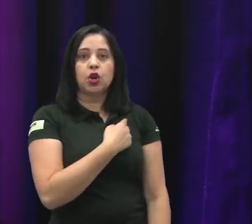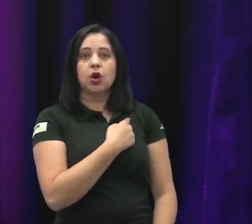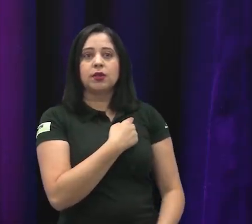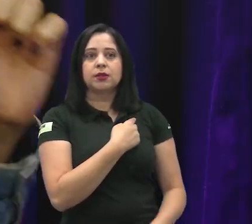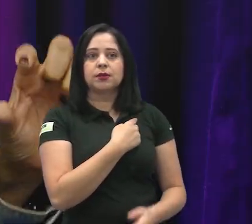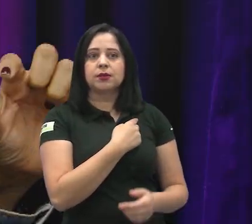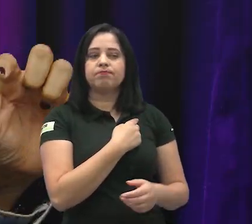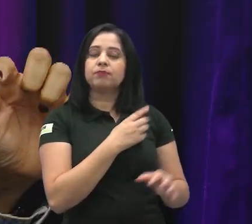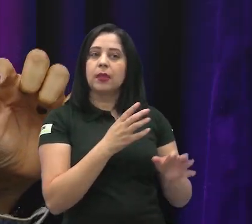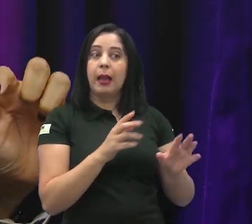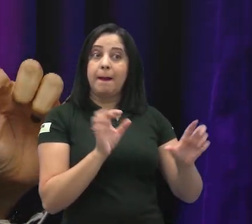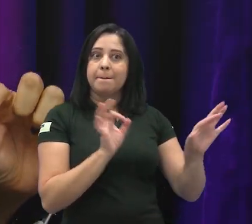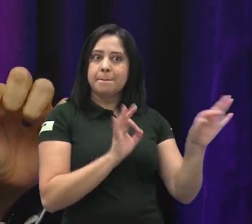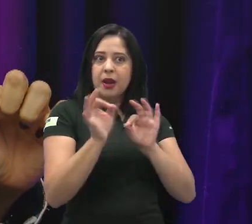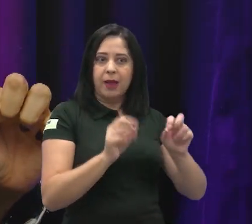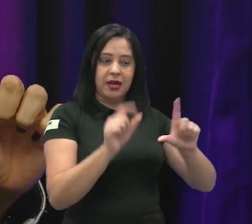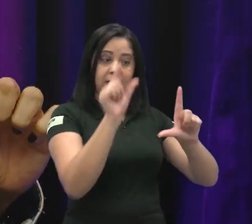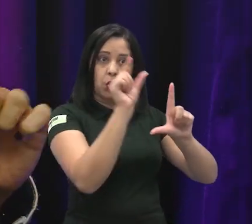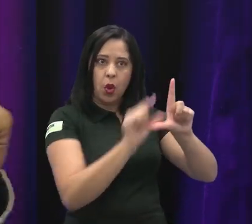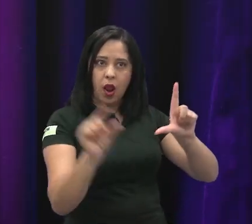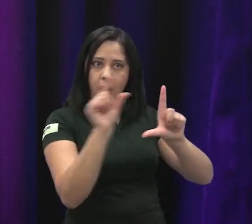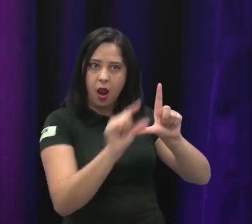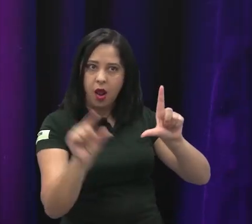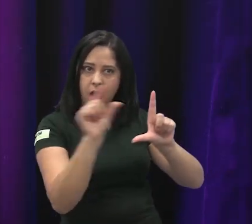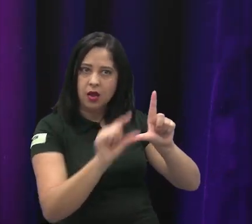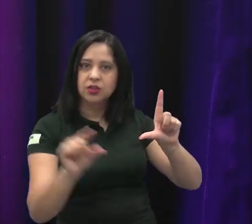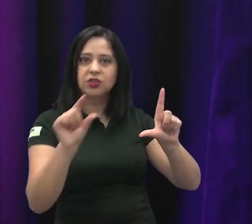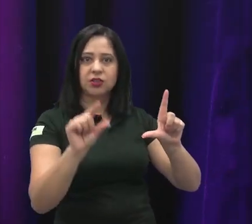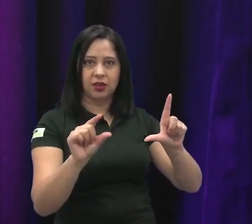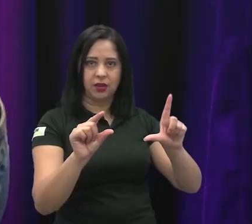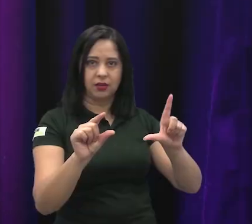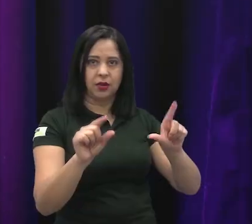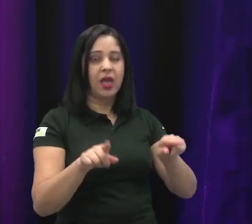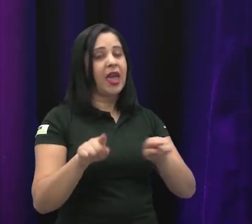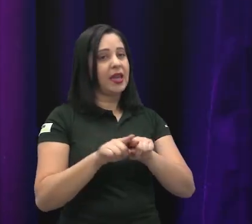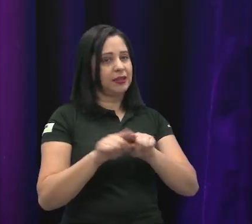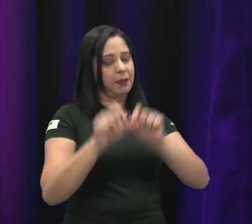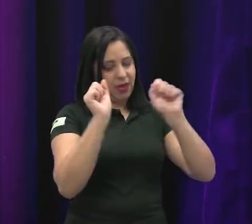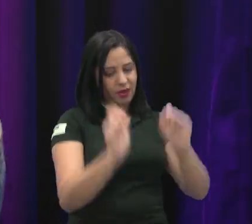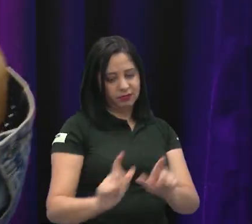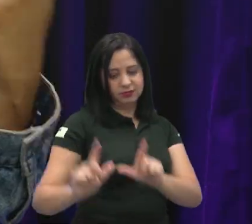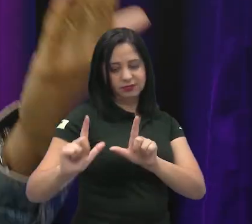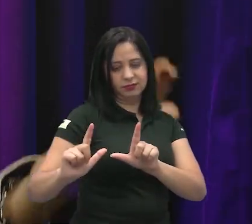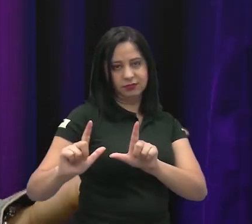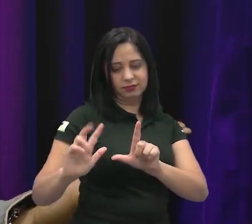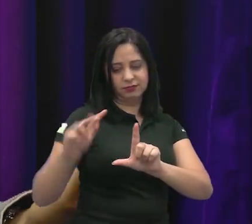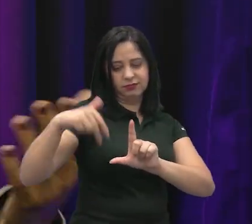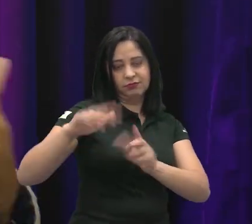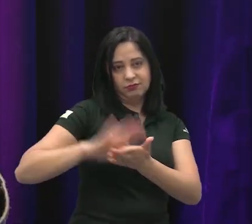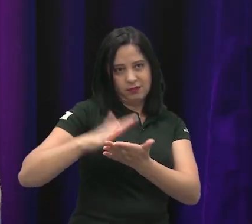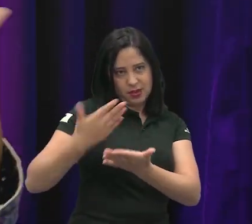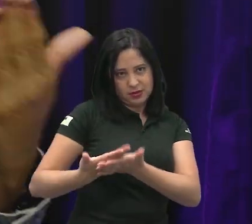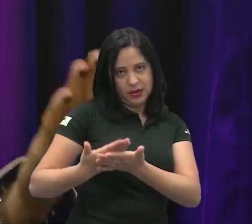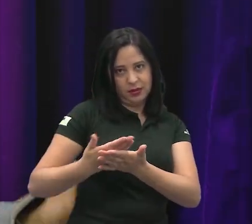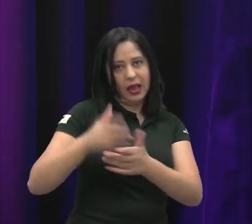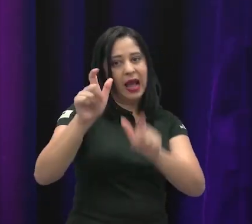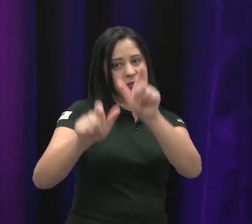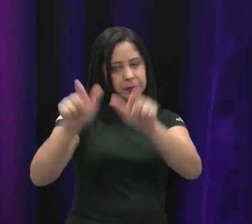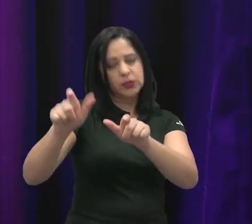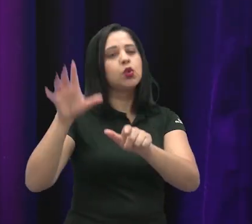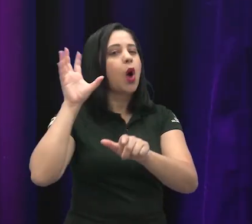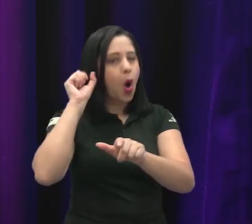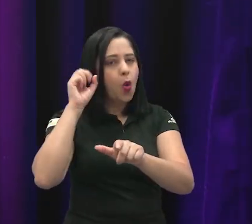de colocar legenda para esses surdos, né? E além da interpretação de Libras para os outros não surdos, né? Que são